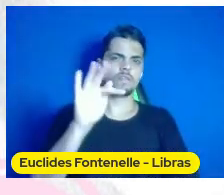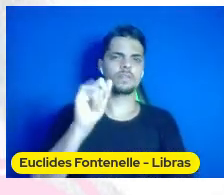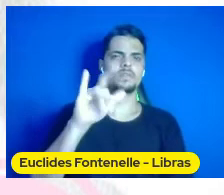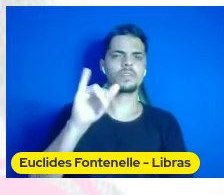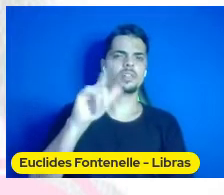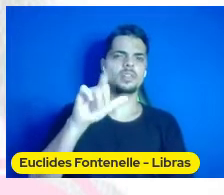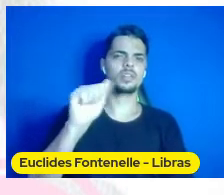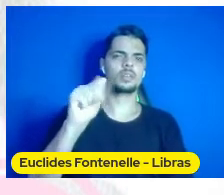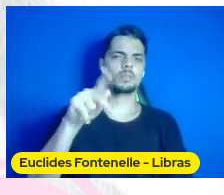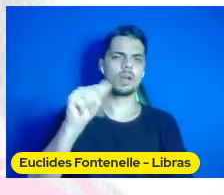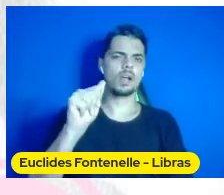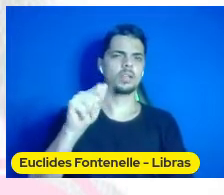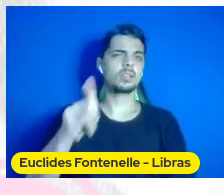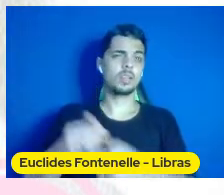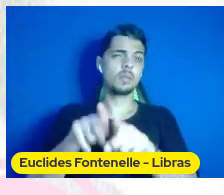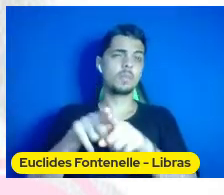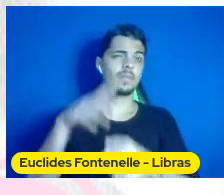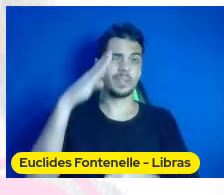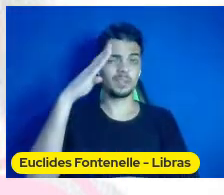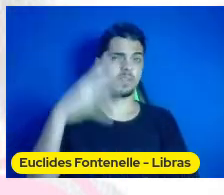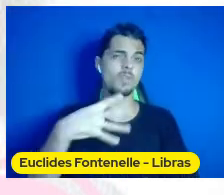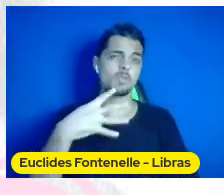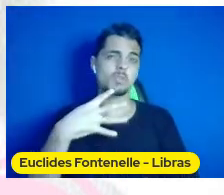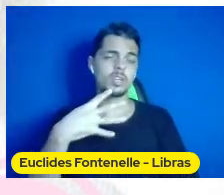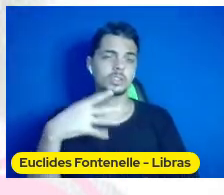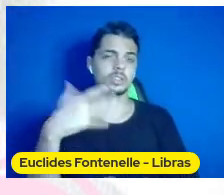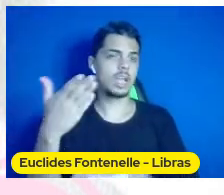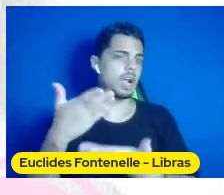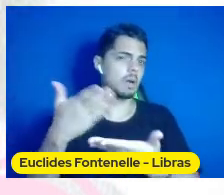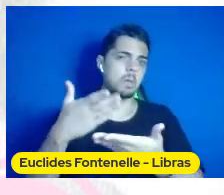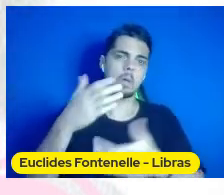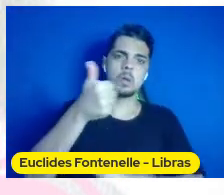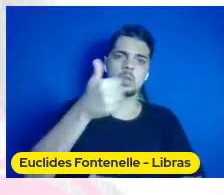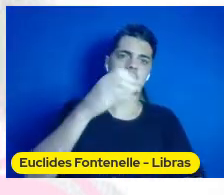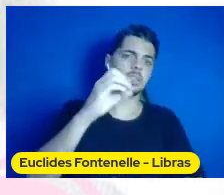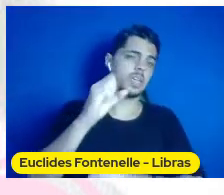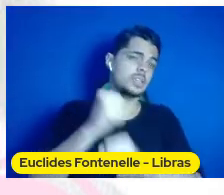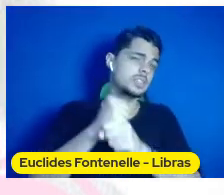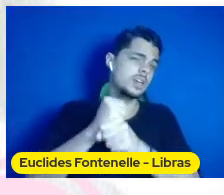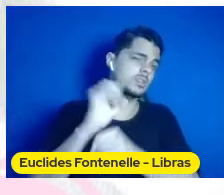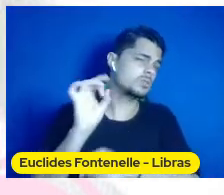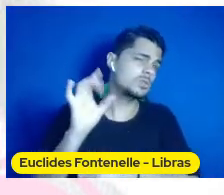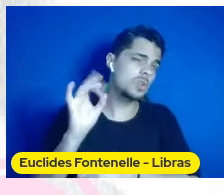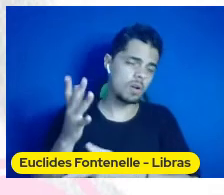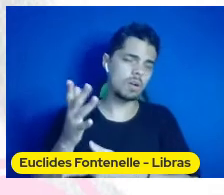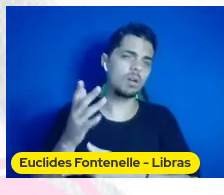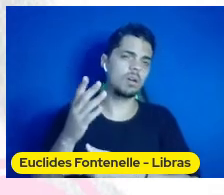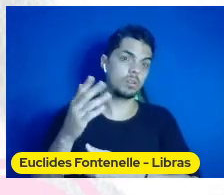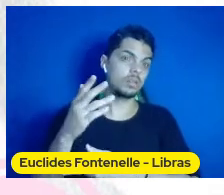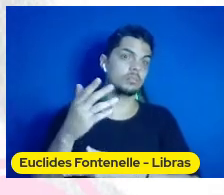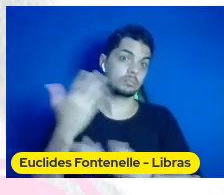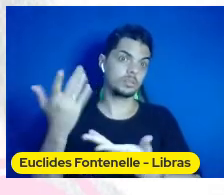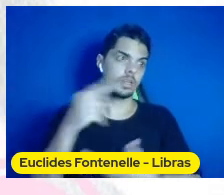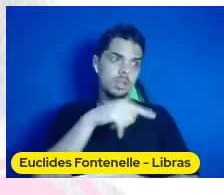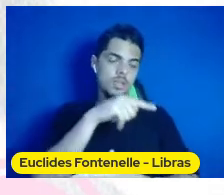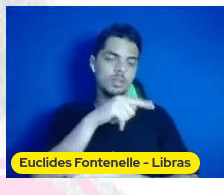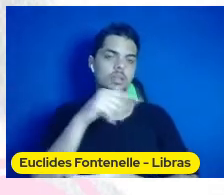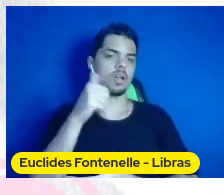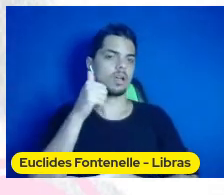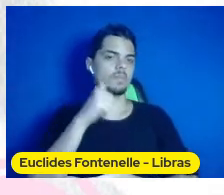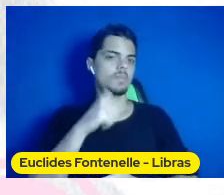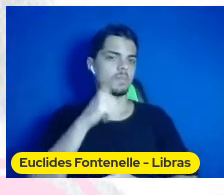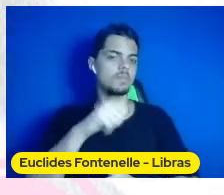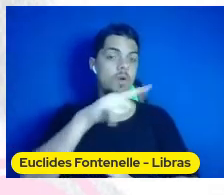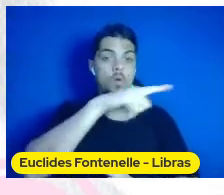Então, assim, a gente só queria fazer uma provocação no sentido da escolha pela Maria